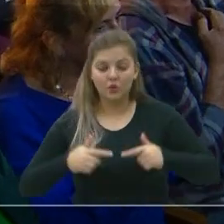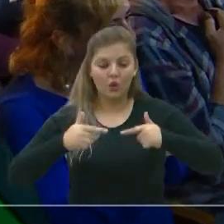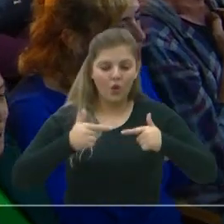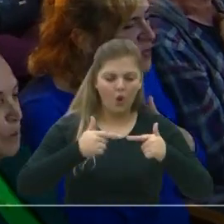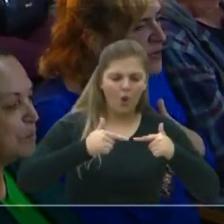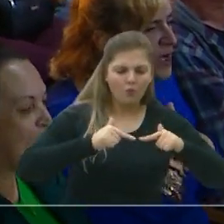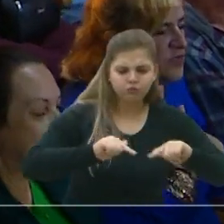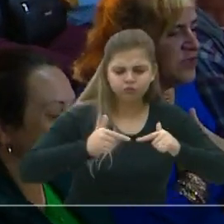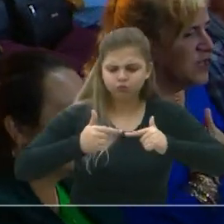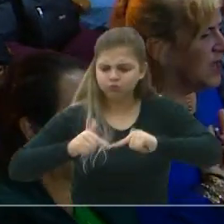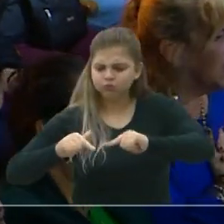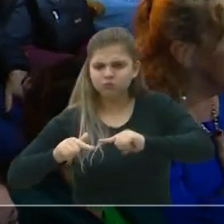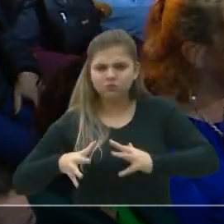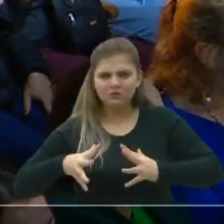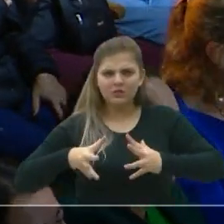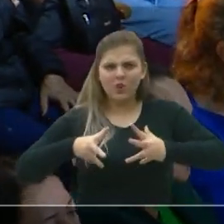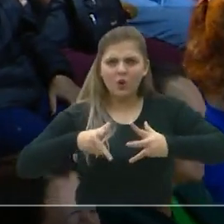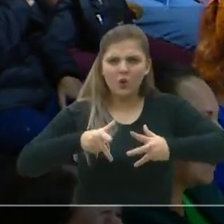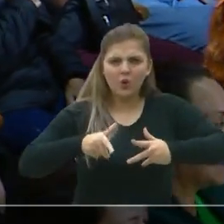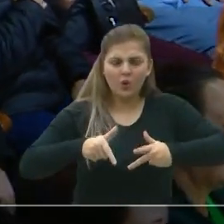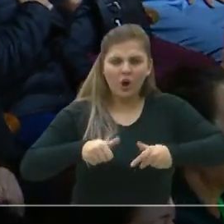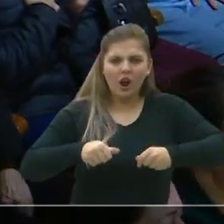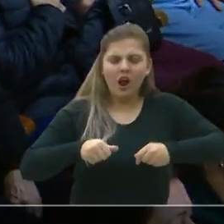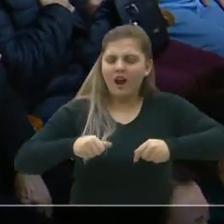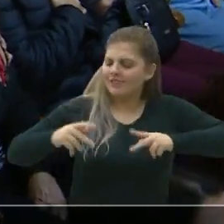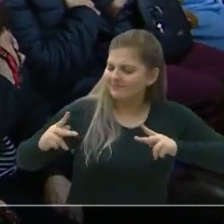Ele não perde as